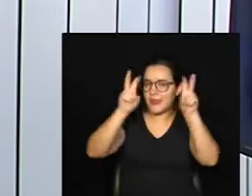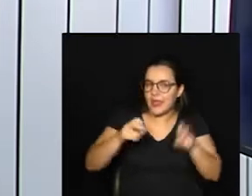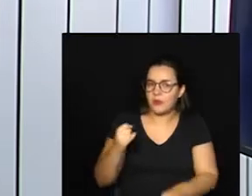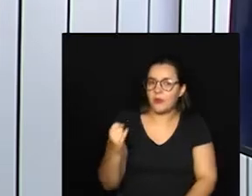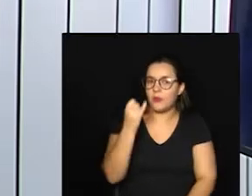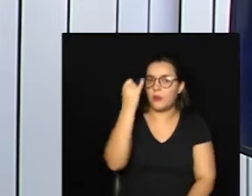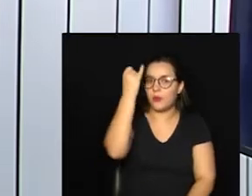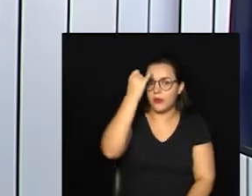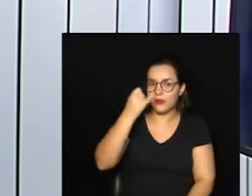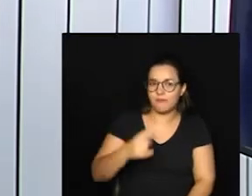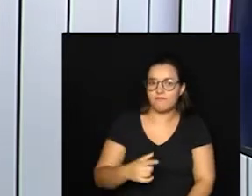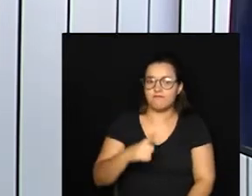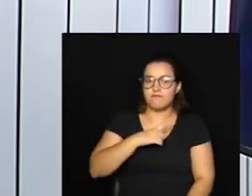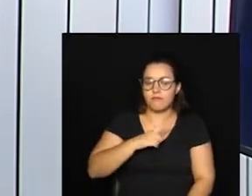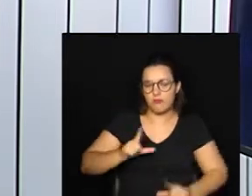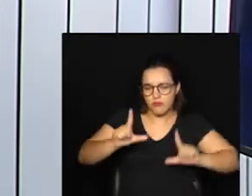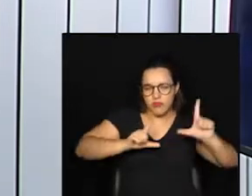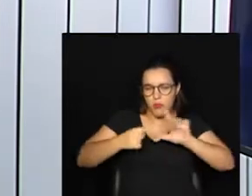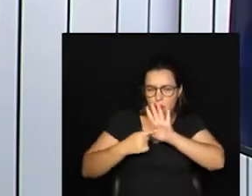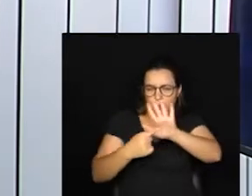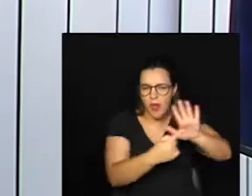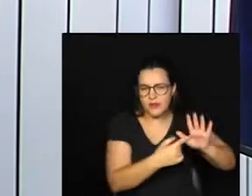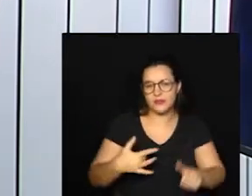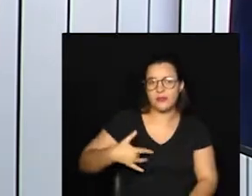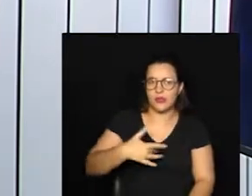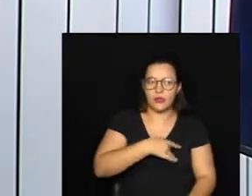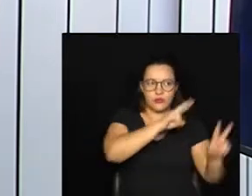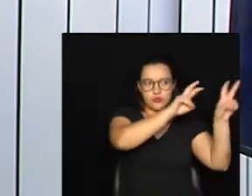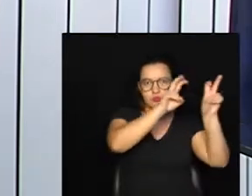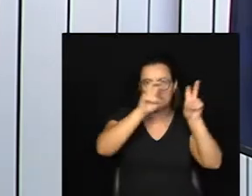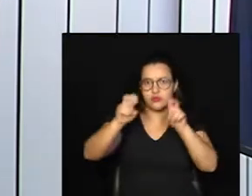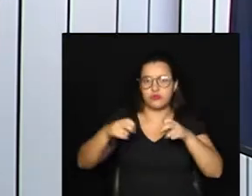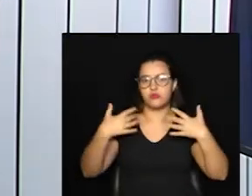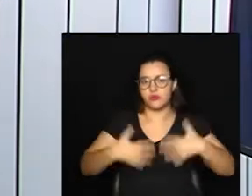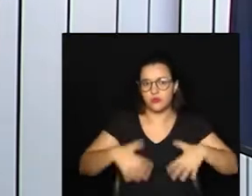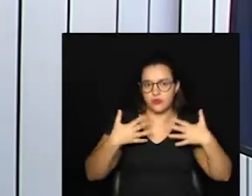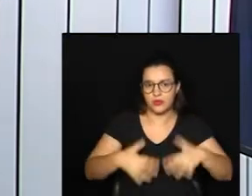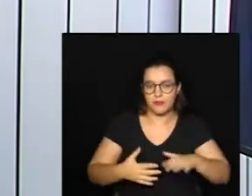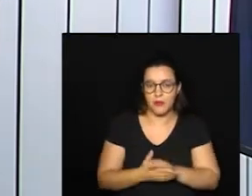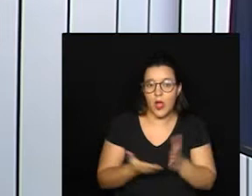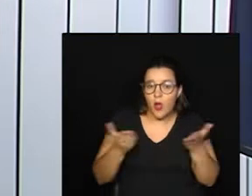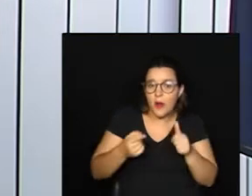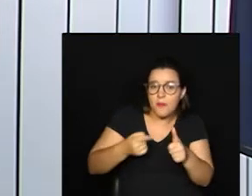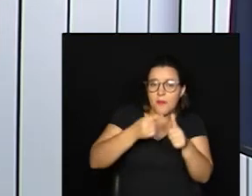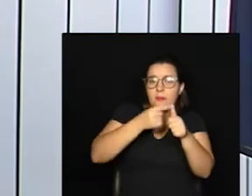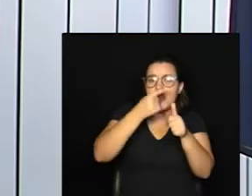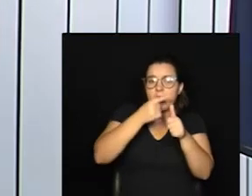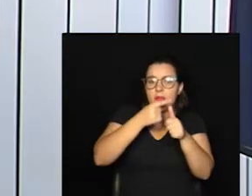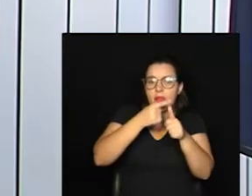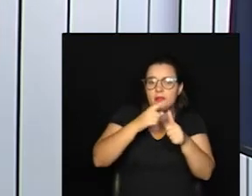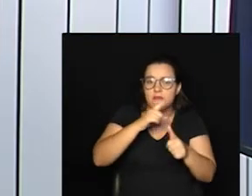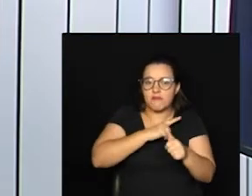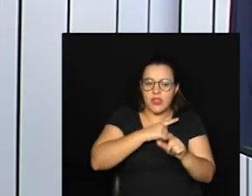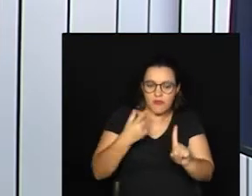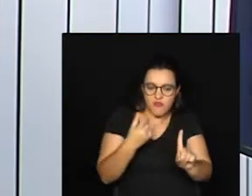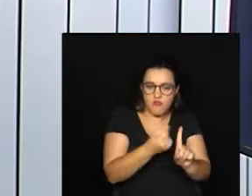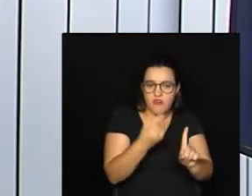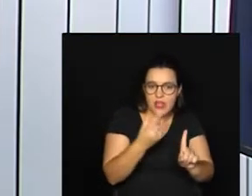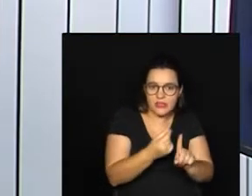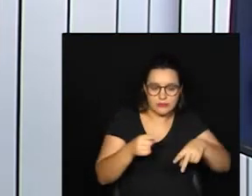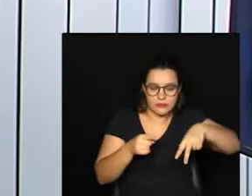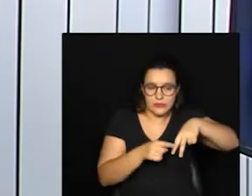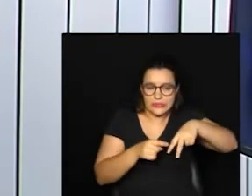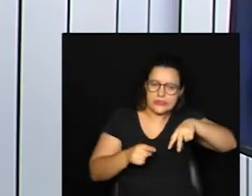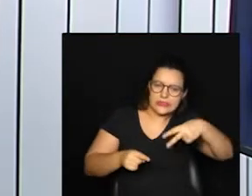importantíssimo. Quadro de saúde, são muitos assuntos e eu começo com a campanha de vacinação contra a poliomielite, que tem